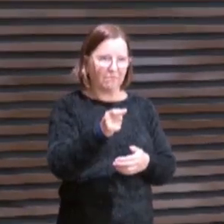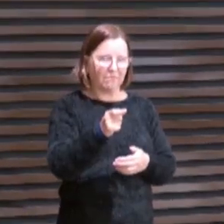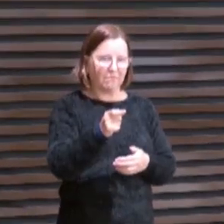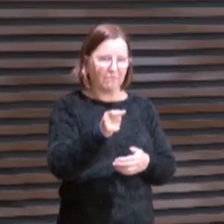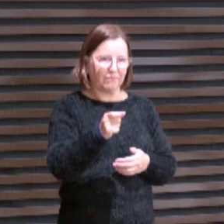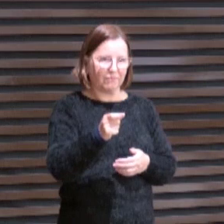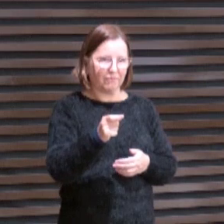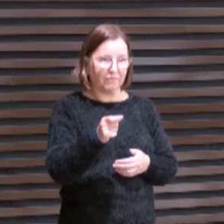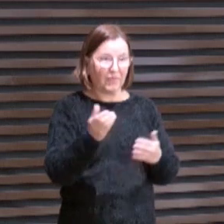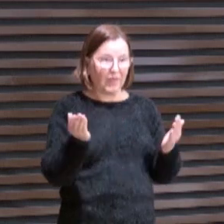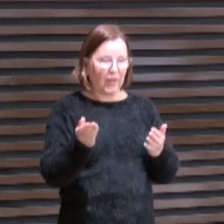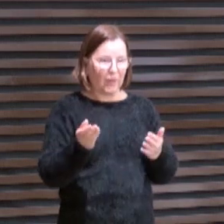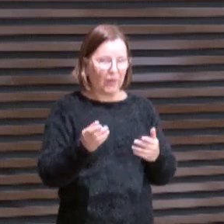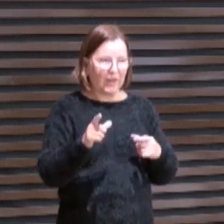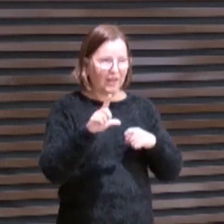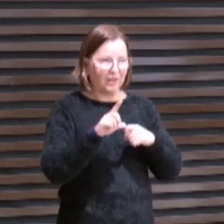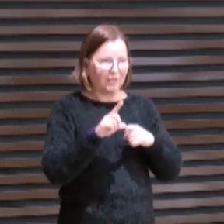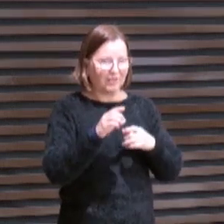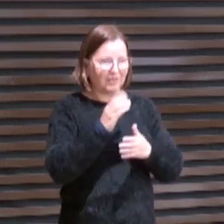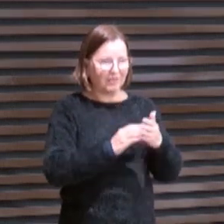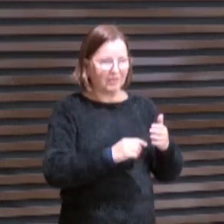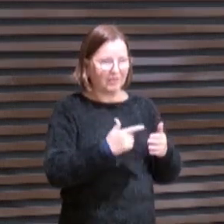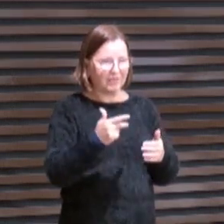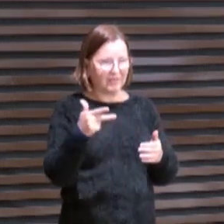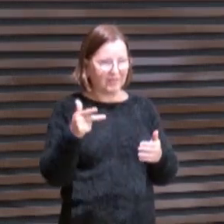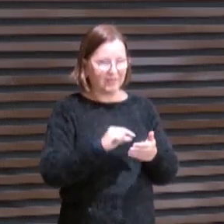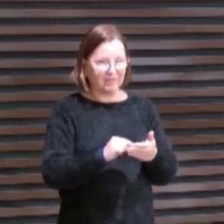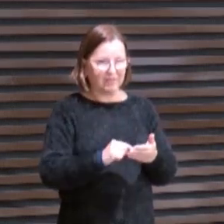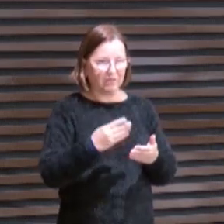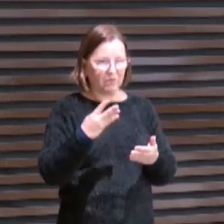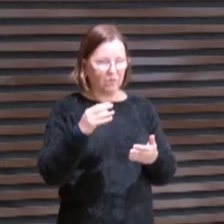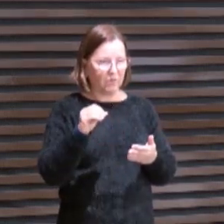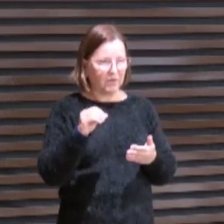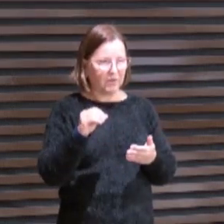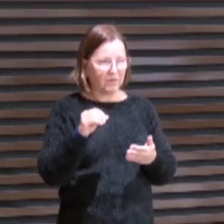Vamos dar uma olhada em Lucas 23, 40 e 41.